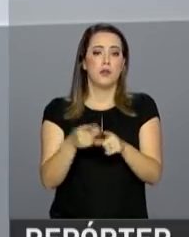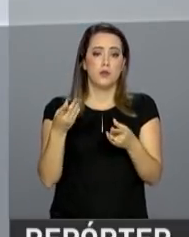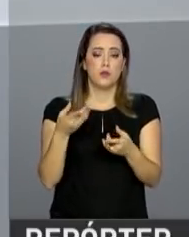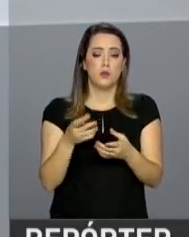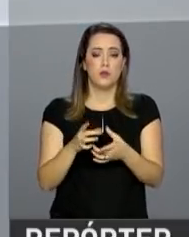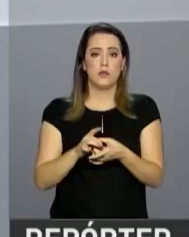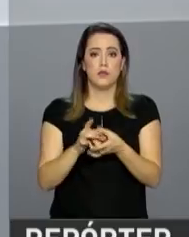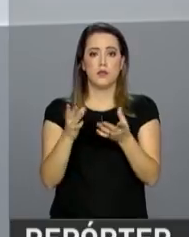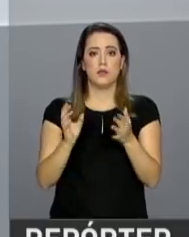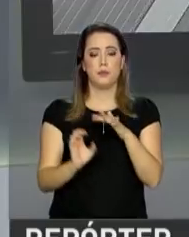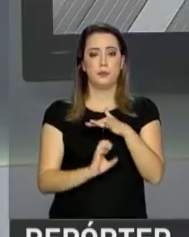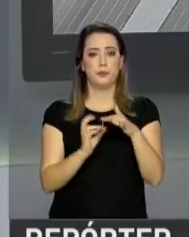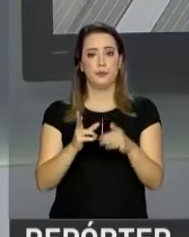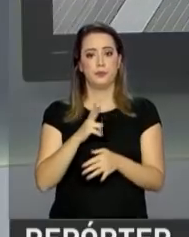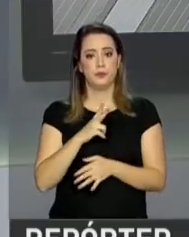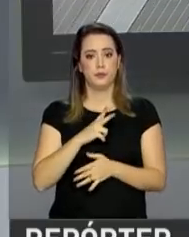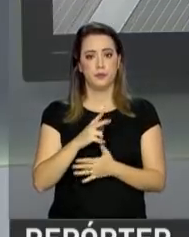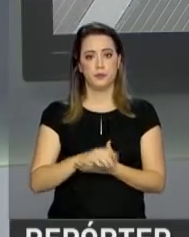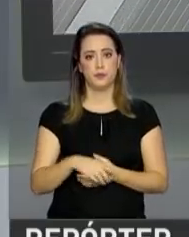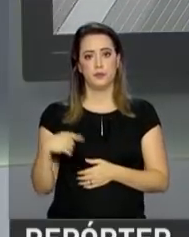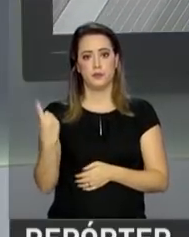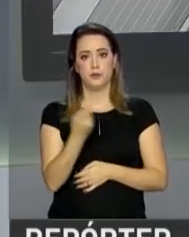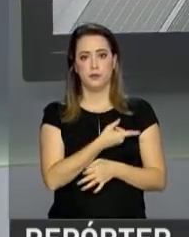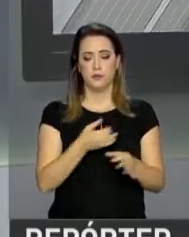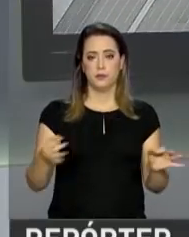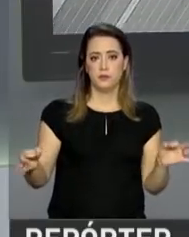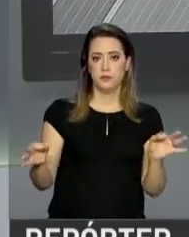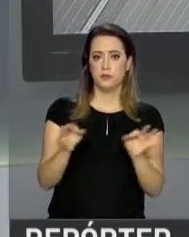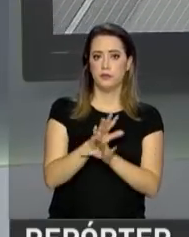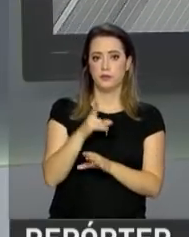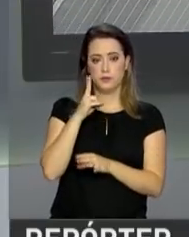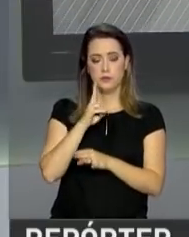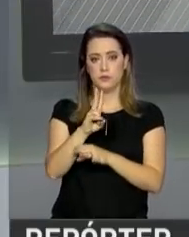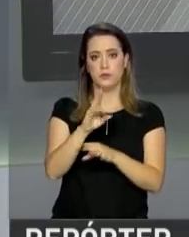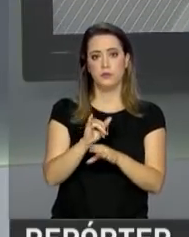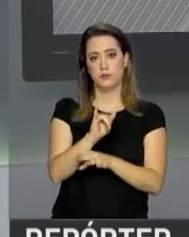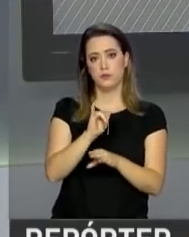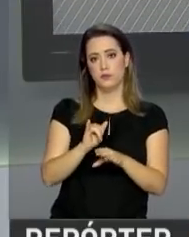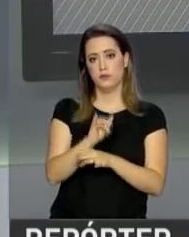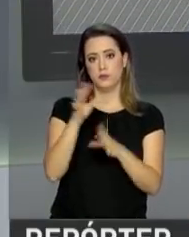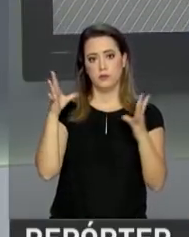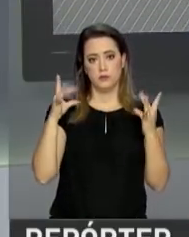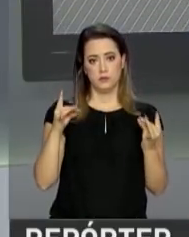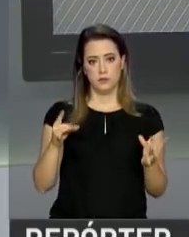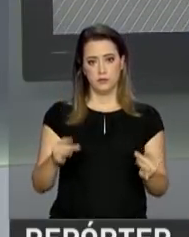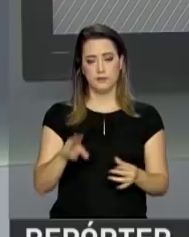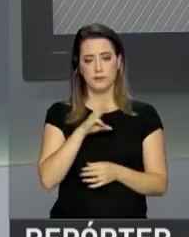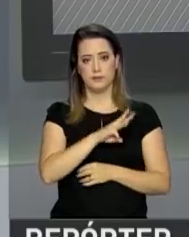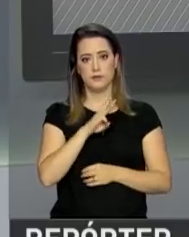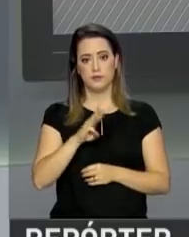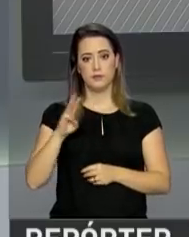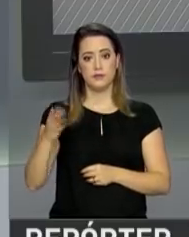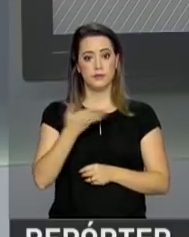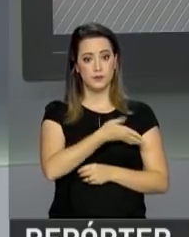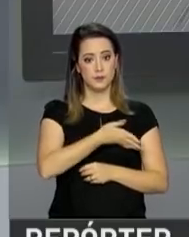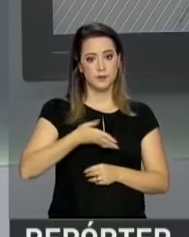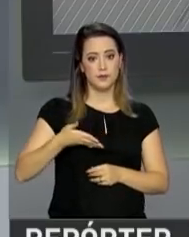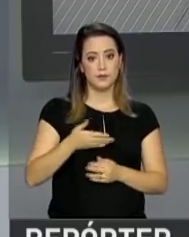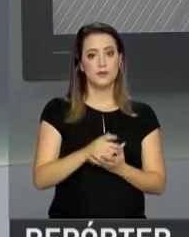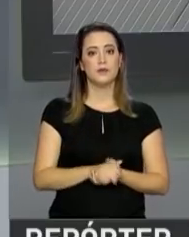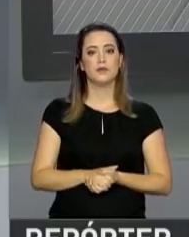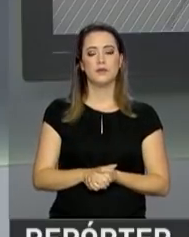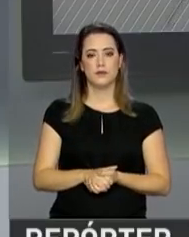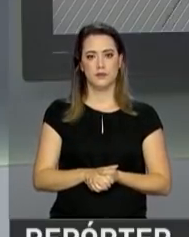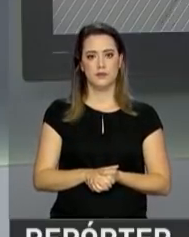ao serviço privado nós ficamos por aqui você pode rever as reportagens no youtube e toda a nossa programação também está na